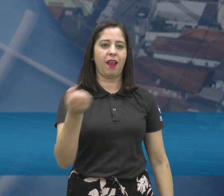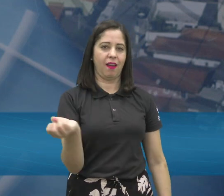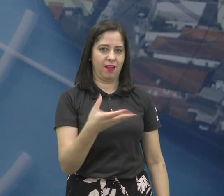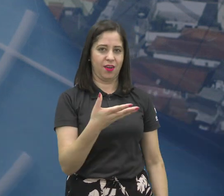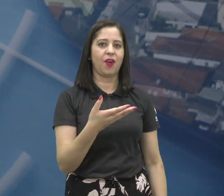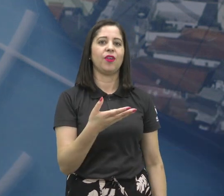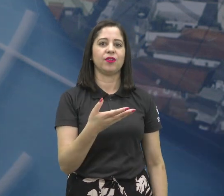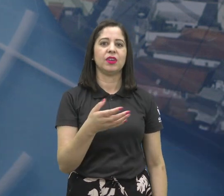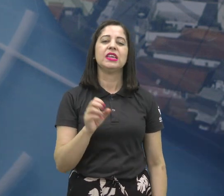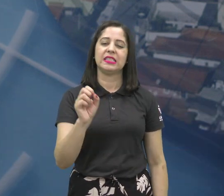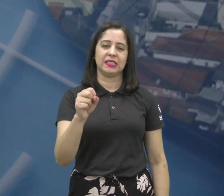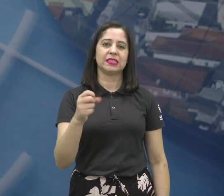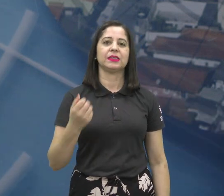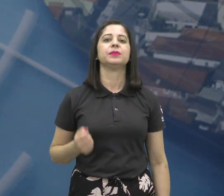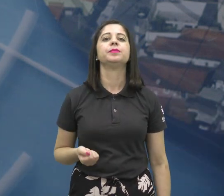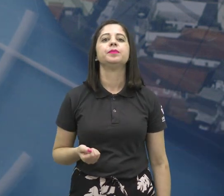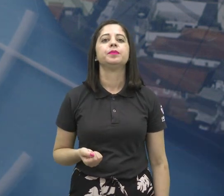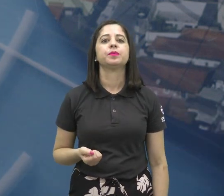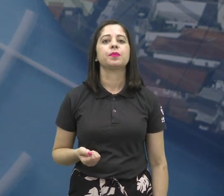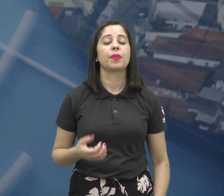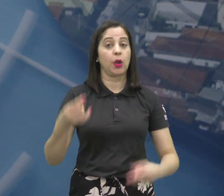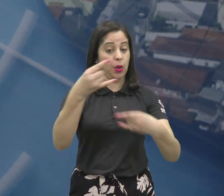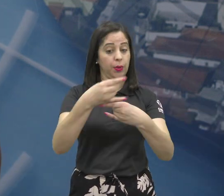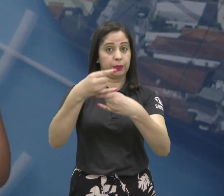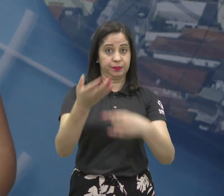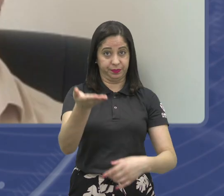propagar essa ação. Vamos voltar com o Rafael.